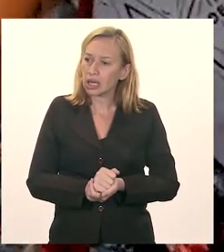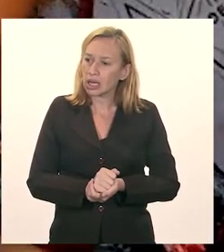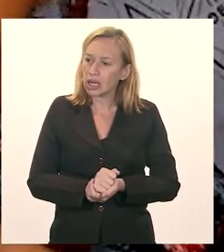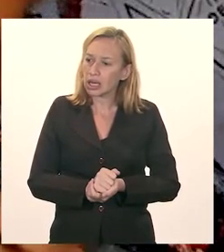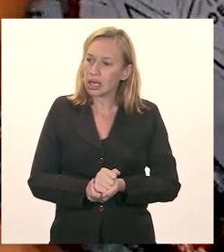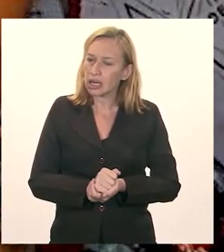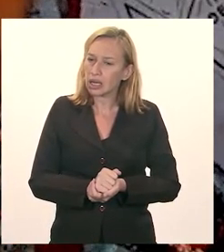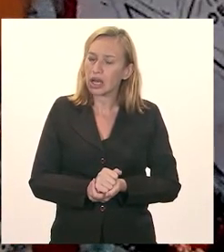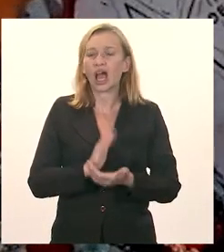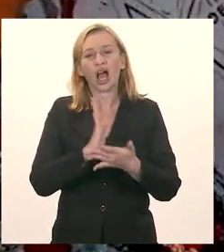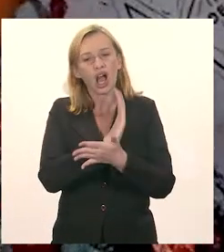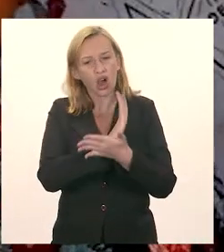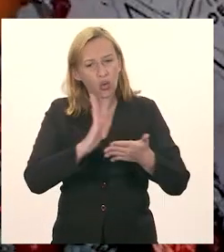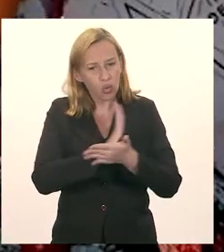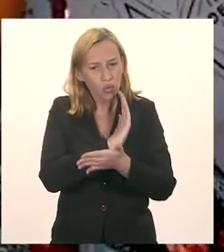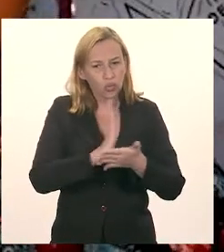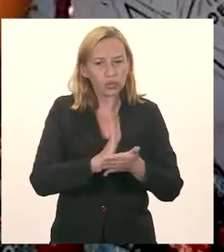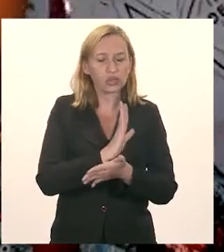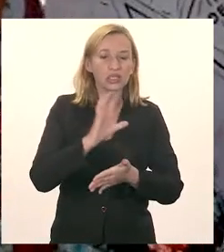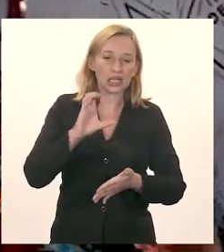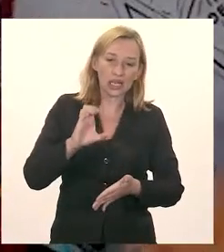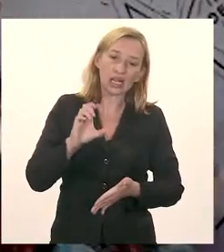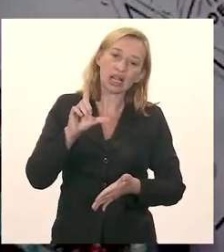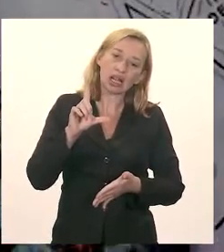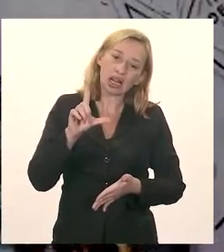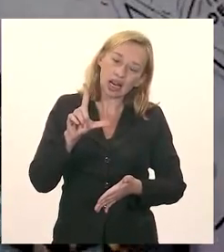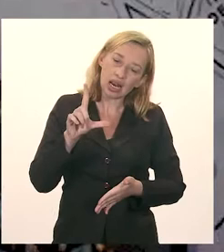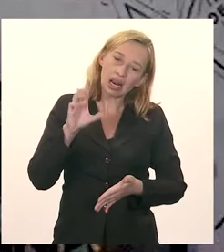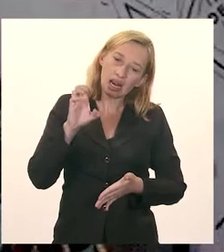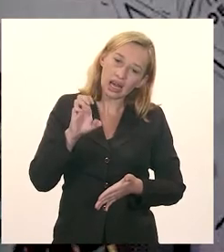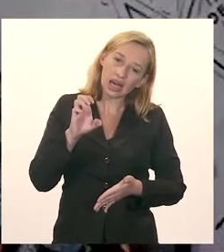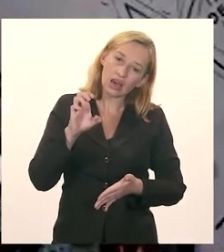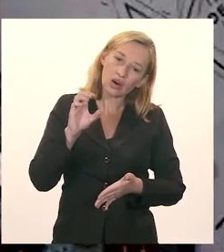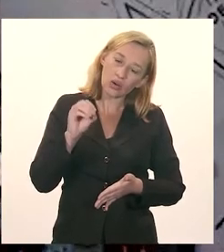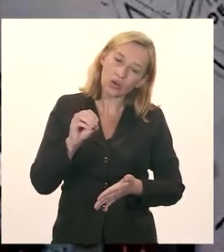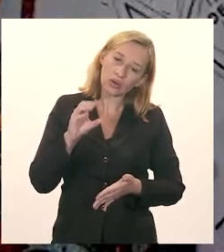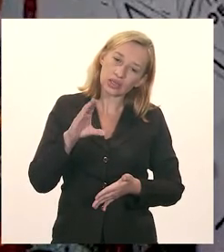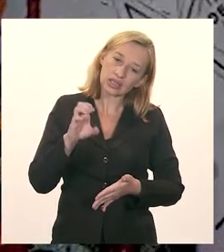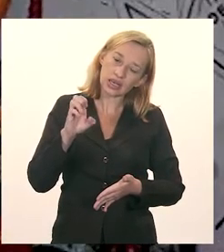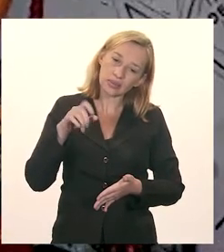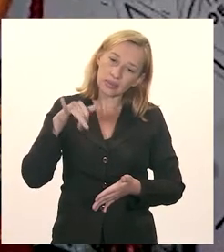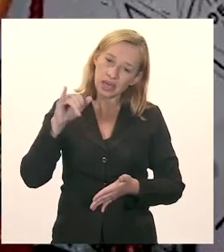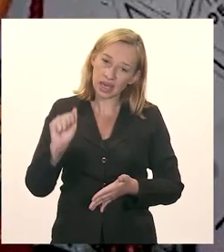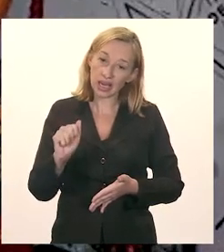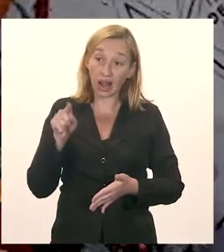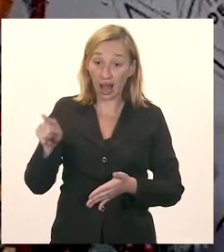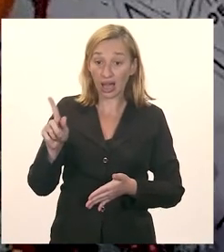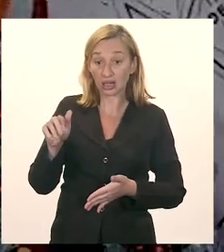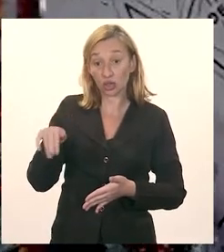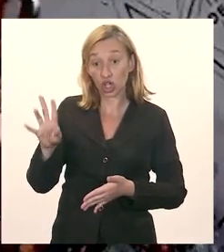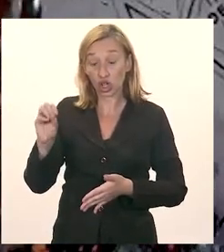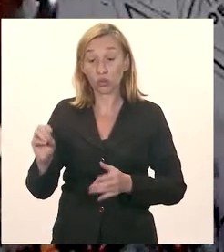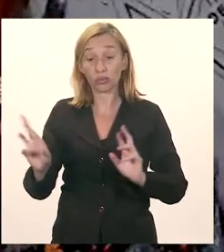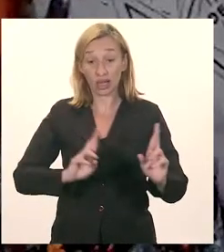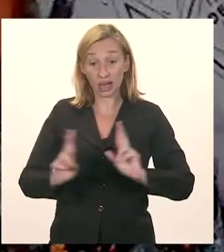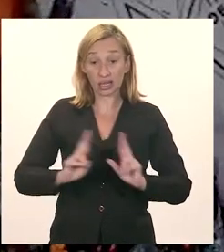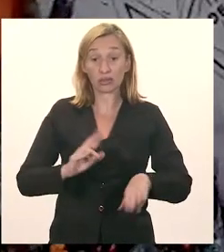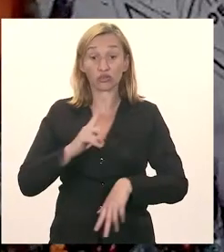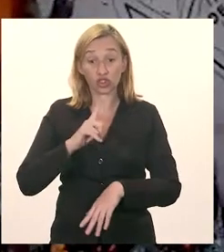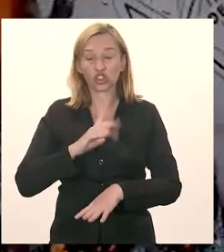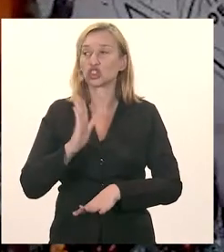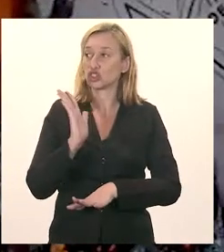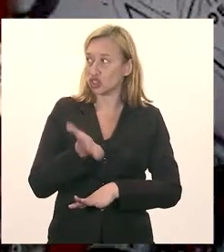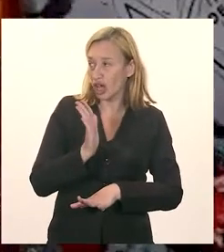sobre alguns casos de leucemia de lá do quilombo, né, da Muçuca, e tinha essa relação. Então,